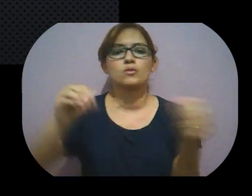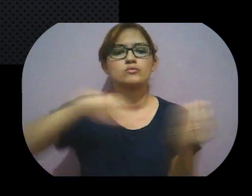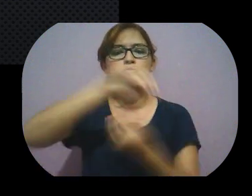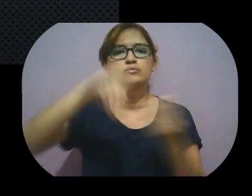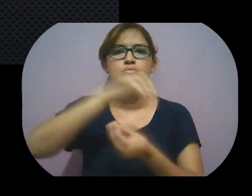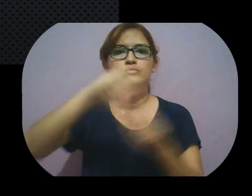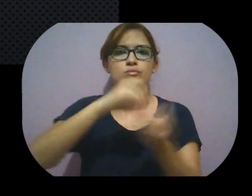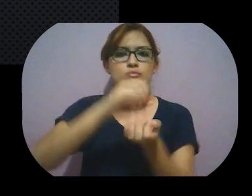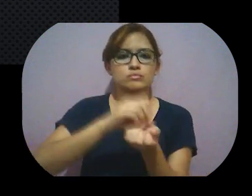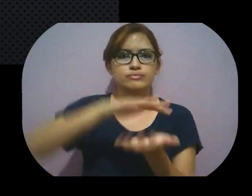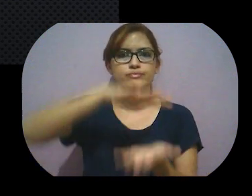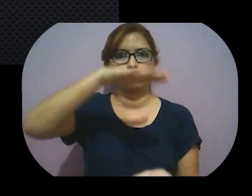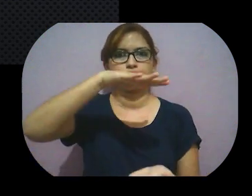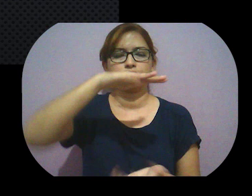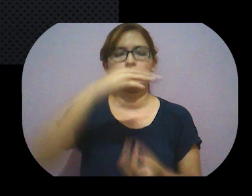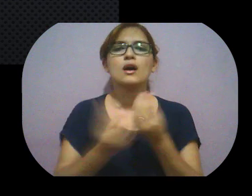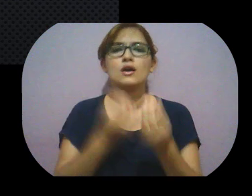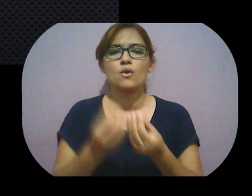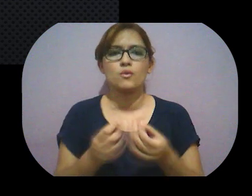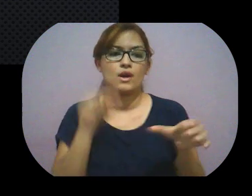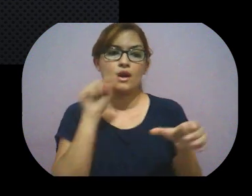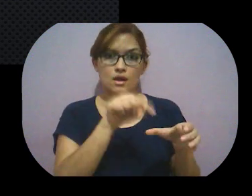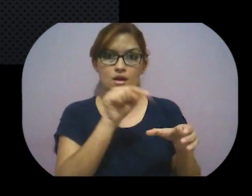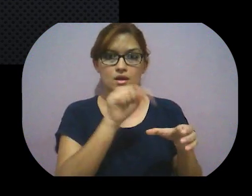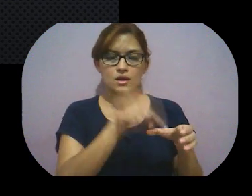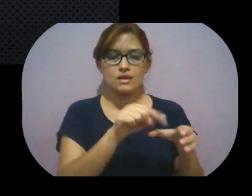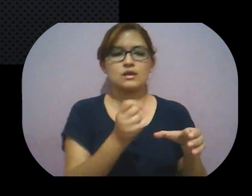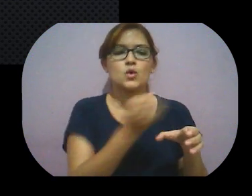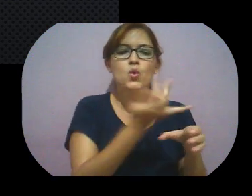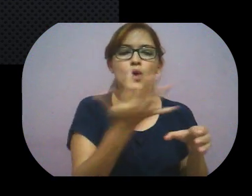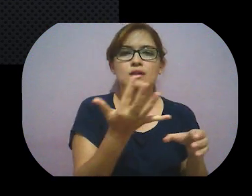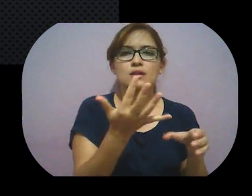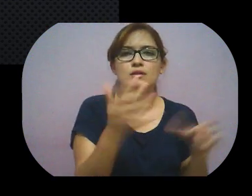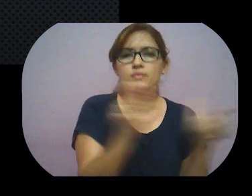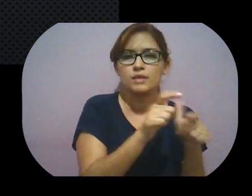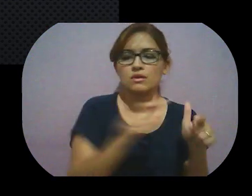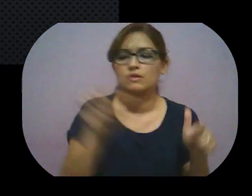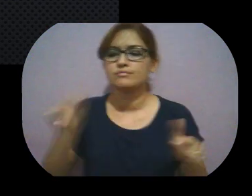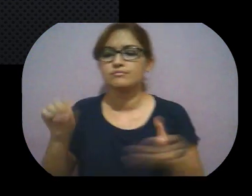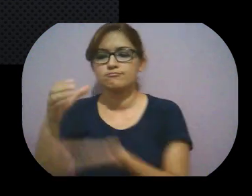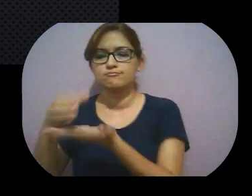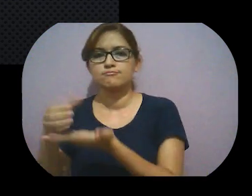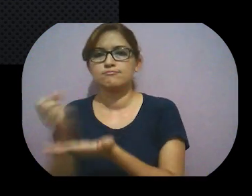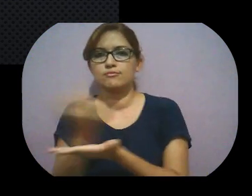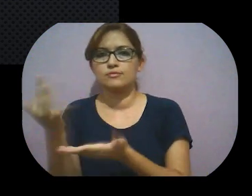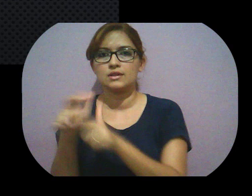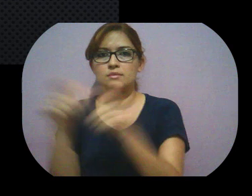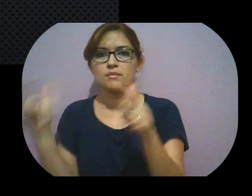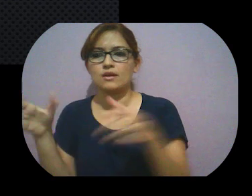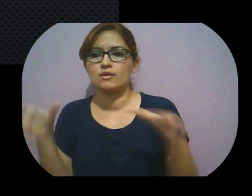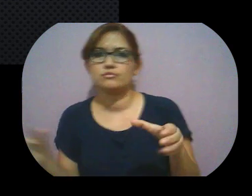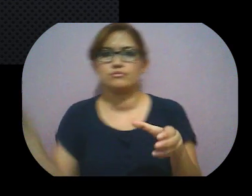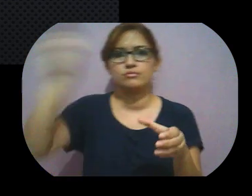diluição? Significa acrescentar solvente em uma solução. Né? Quando você está acrescentando solvente, o que é que acontece com a concentração?